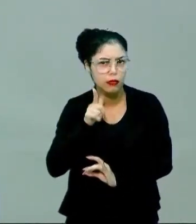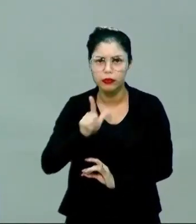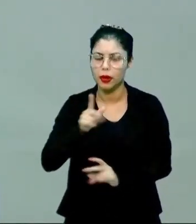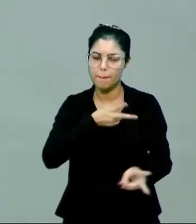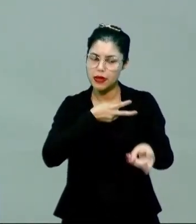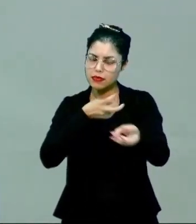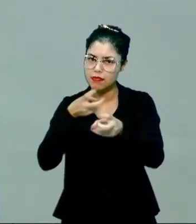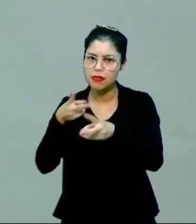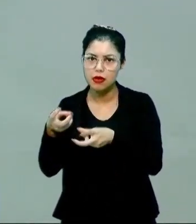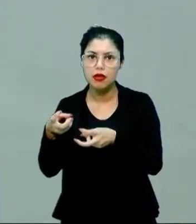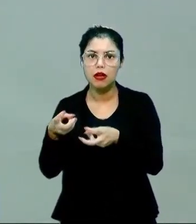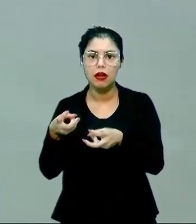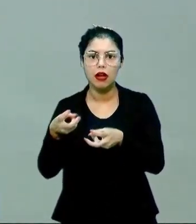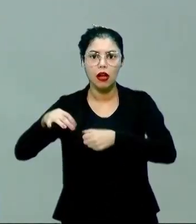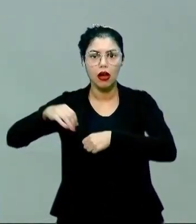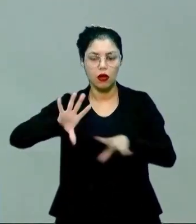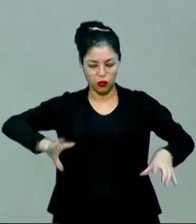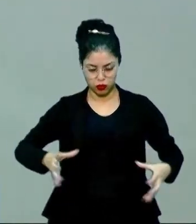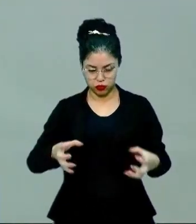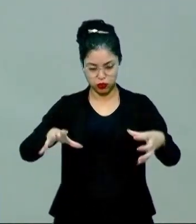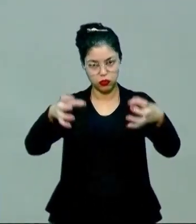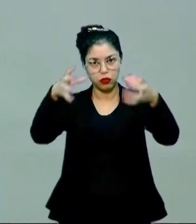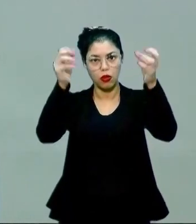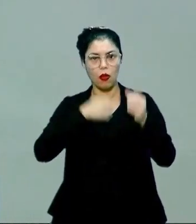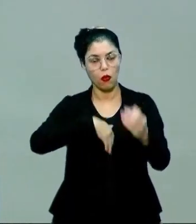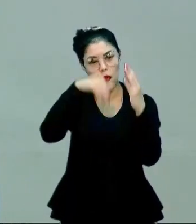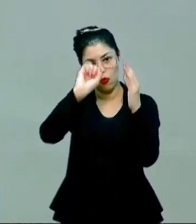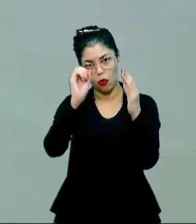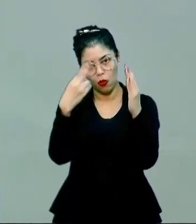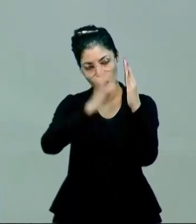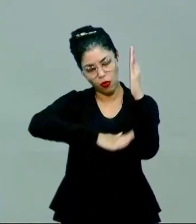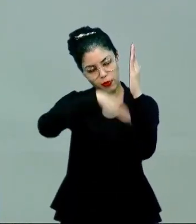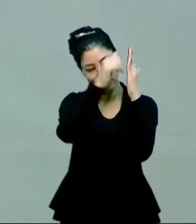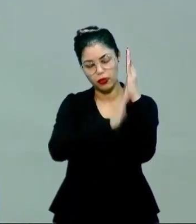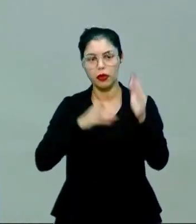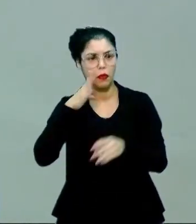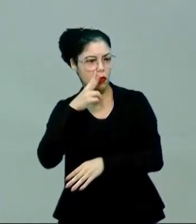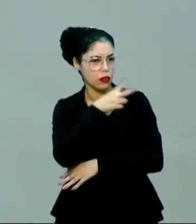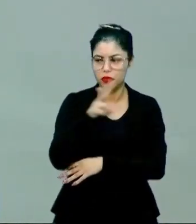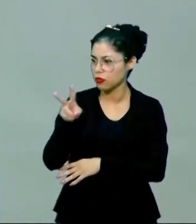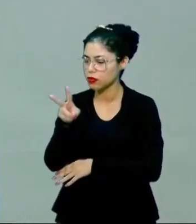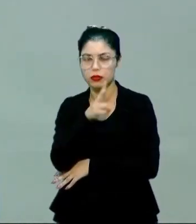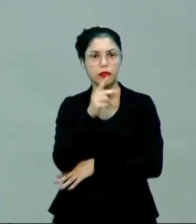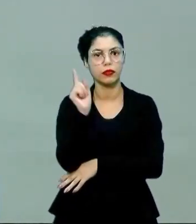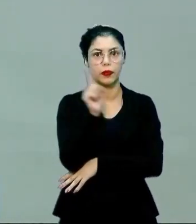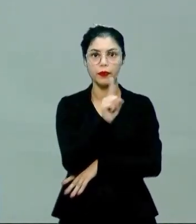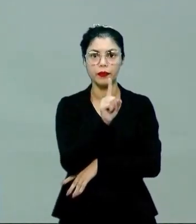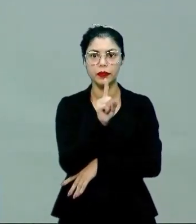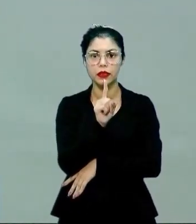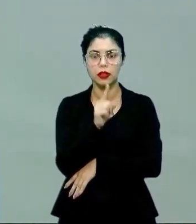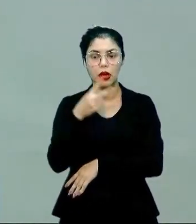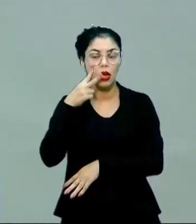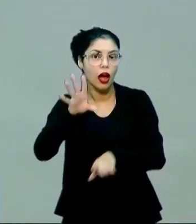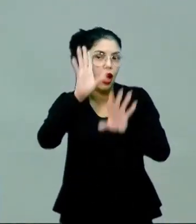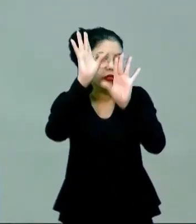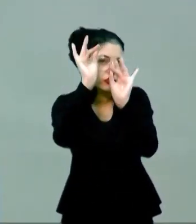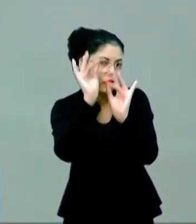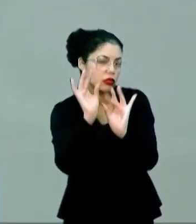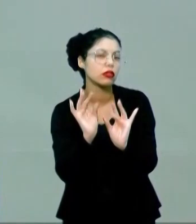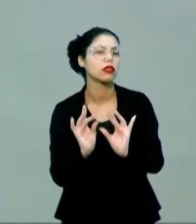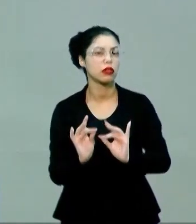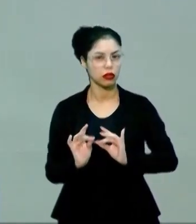consegue observar uma escultura barroca ou uma pintura barroca e passar por ela rapidamente. Você tem que se ater aos